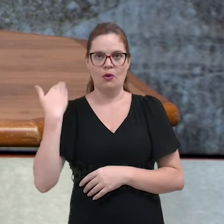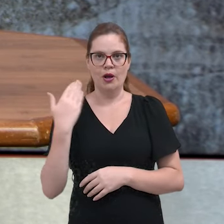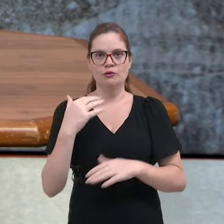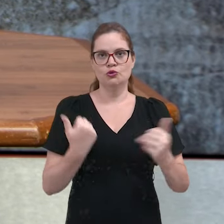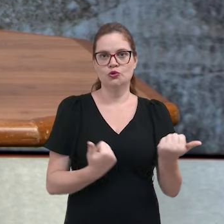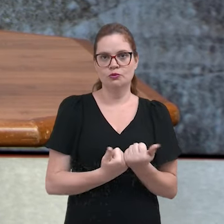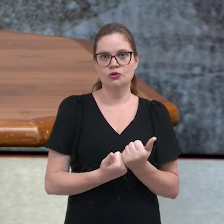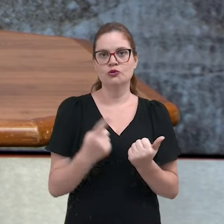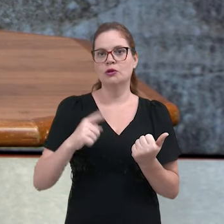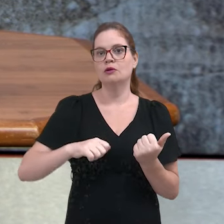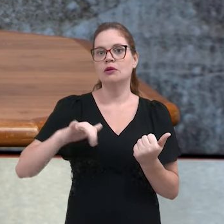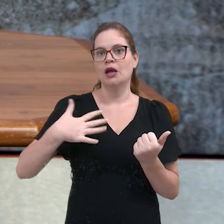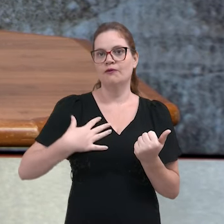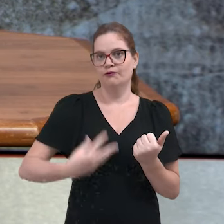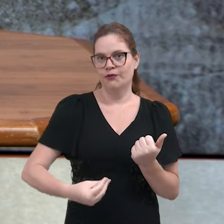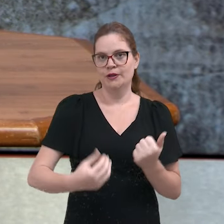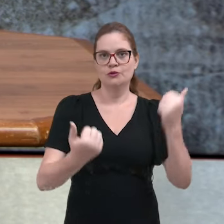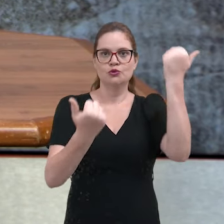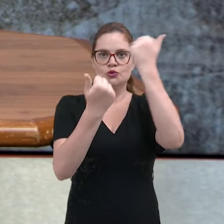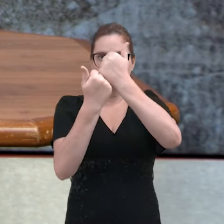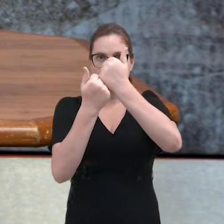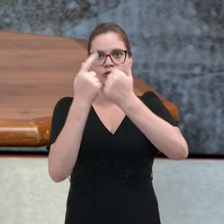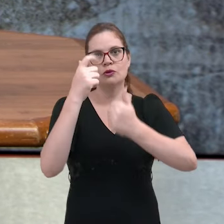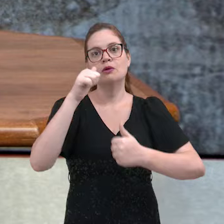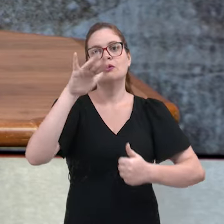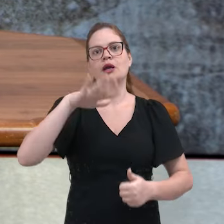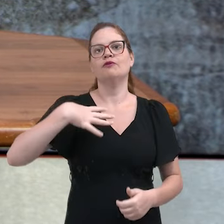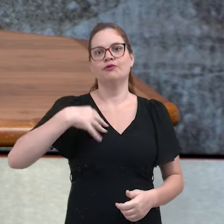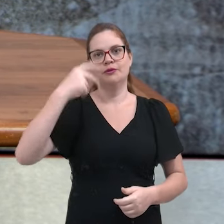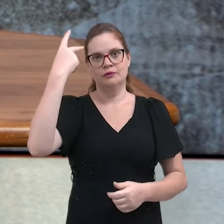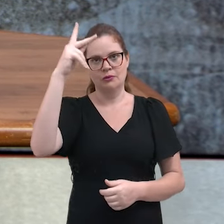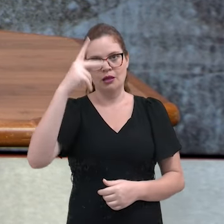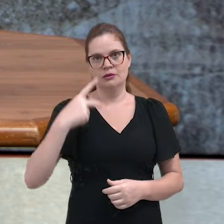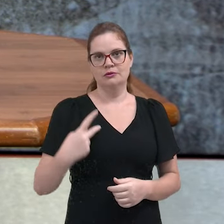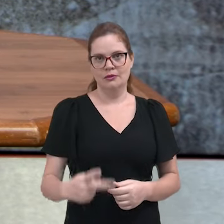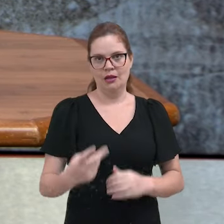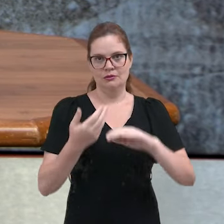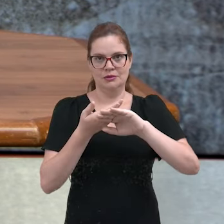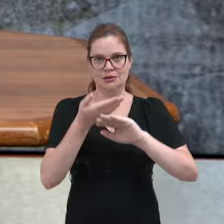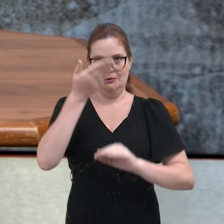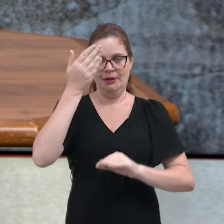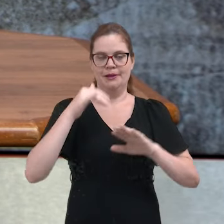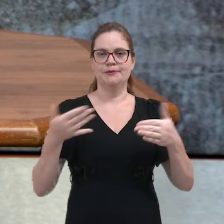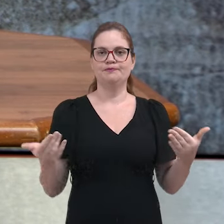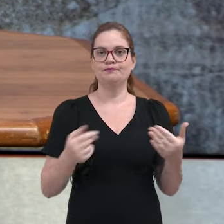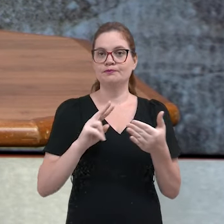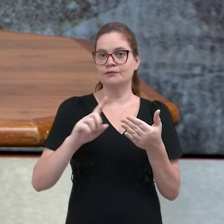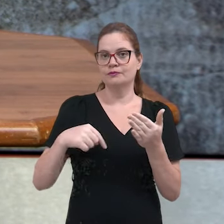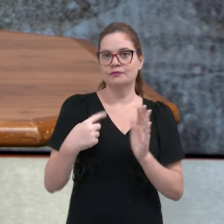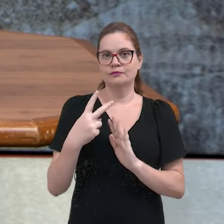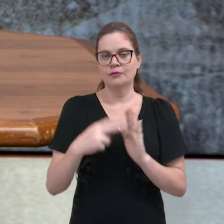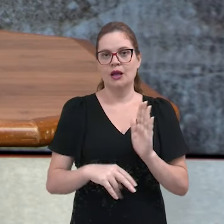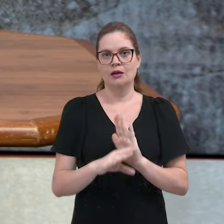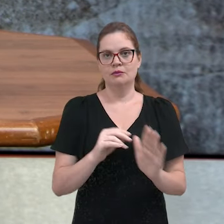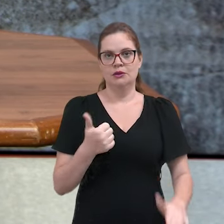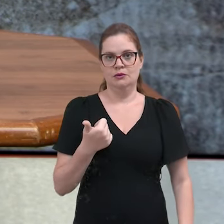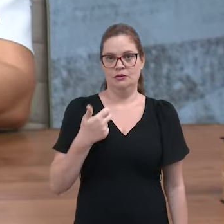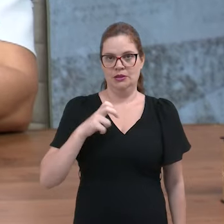sucedidos pelos seus respectivos filhos. Então nós vamos ler agora o capítulo 15 do livro de 1